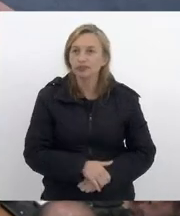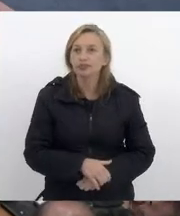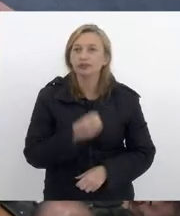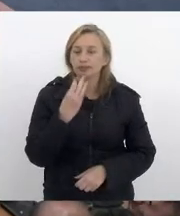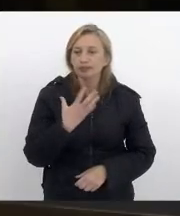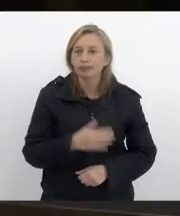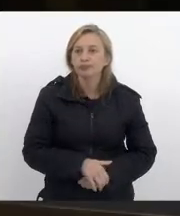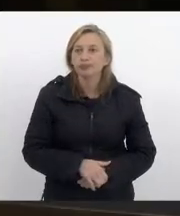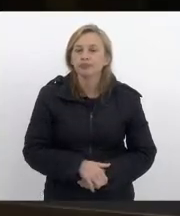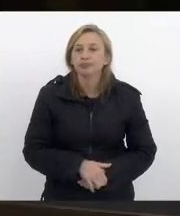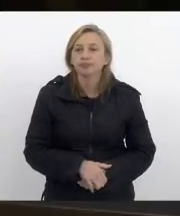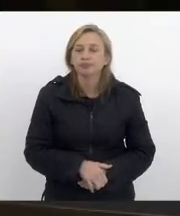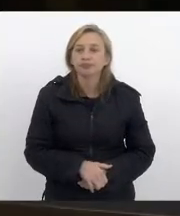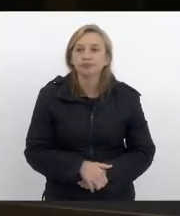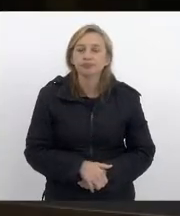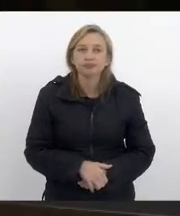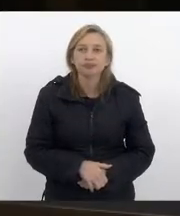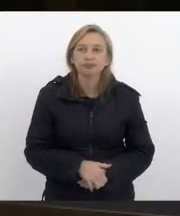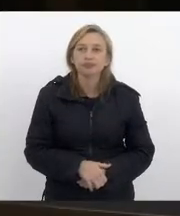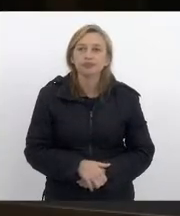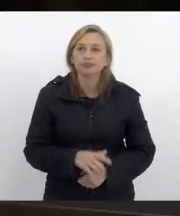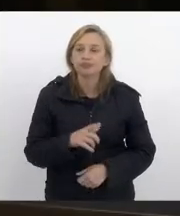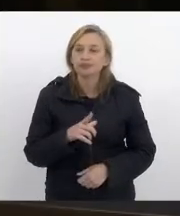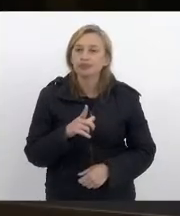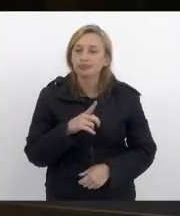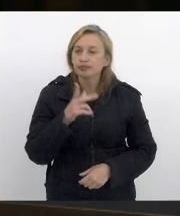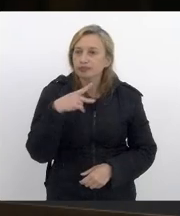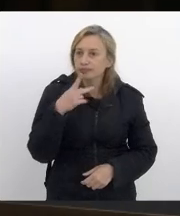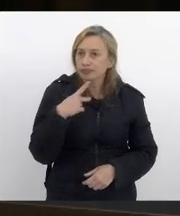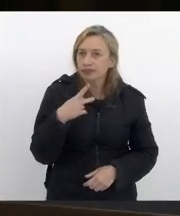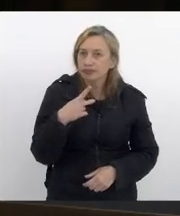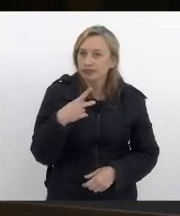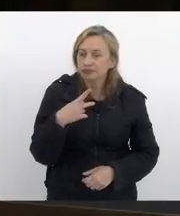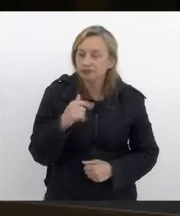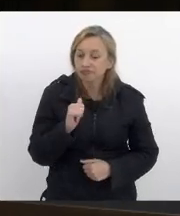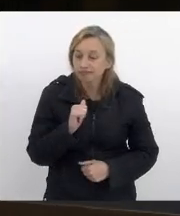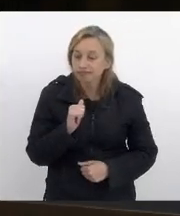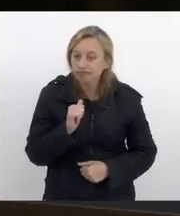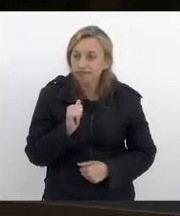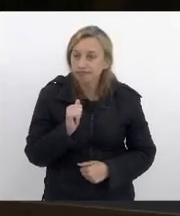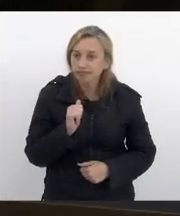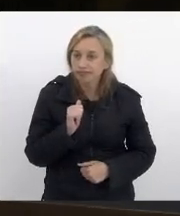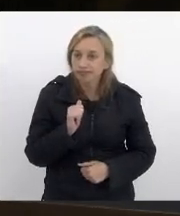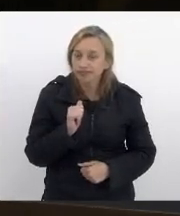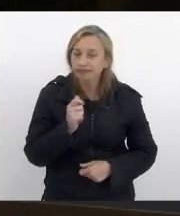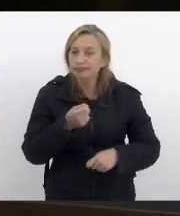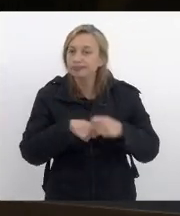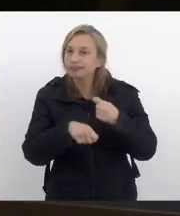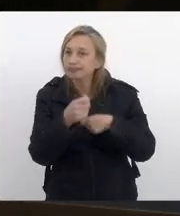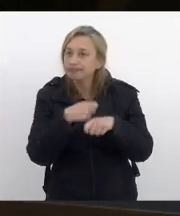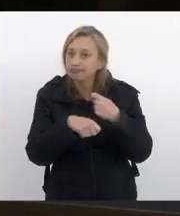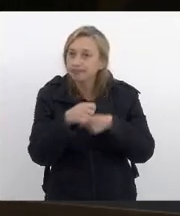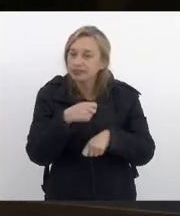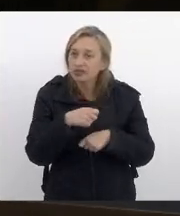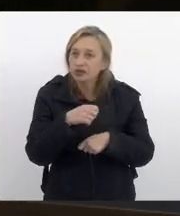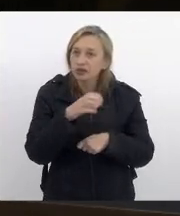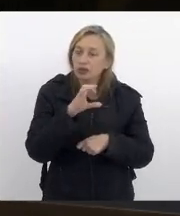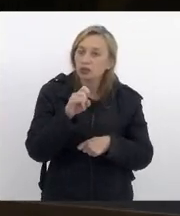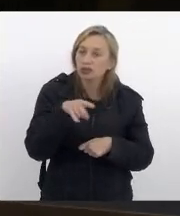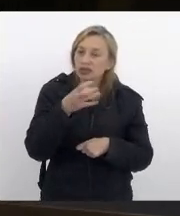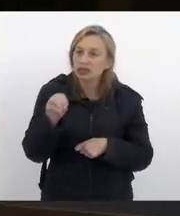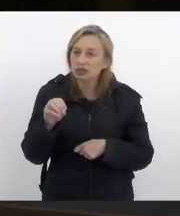Bom, houve uma fala dizendo que a administração da concessão